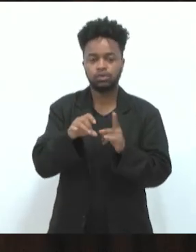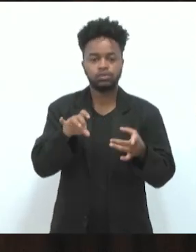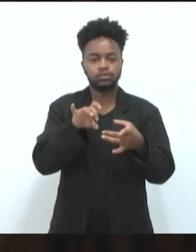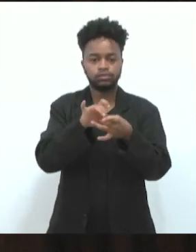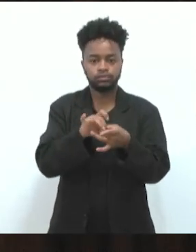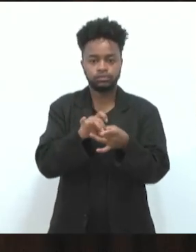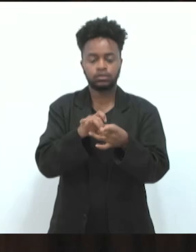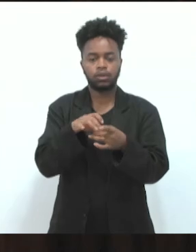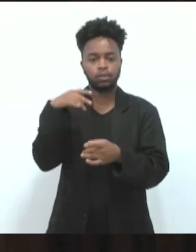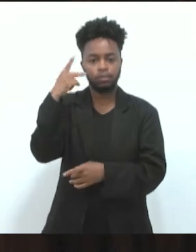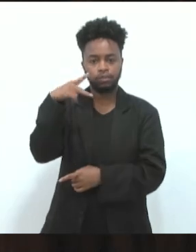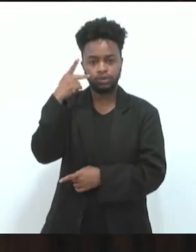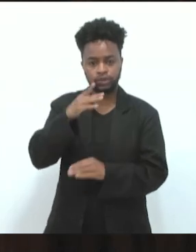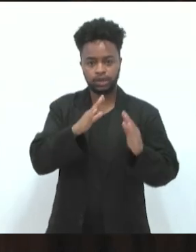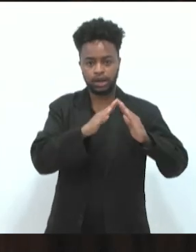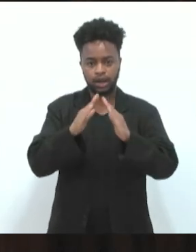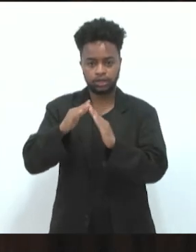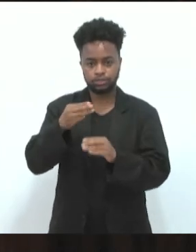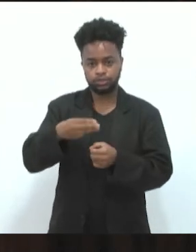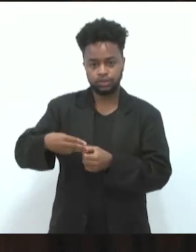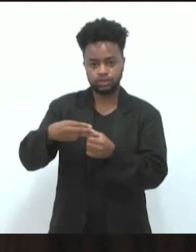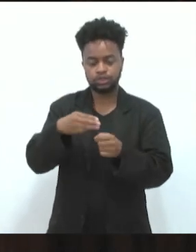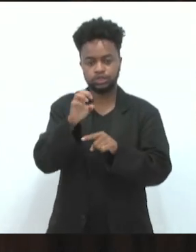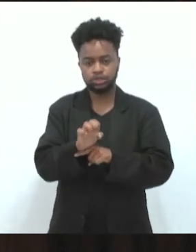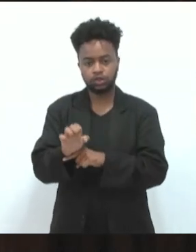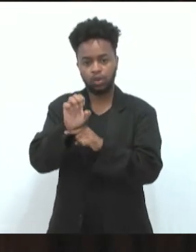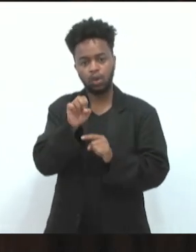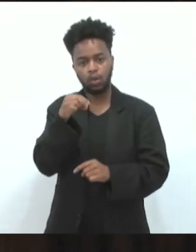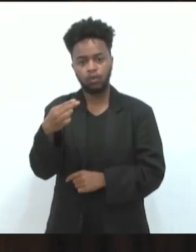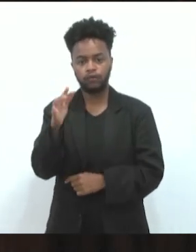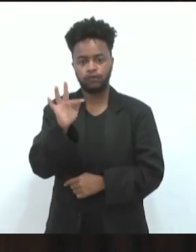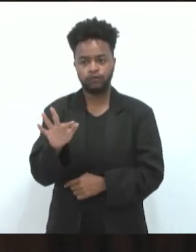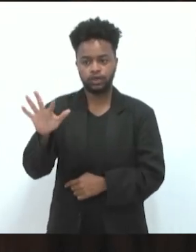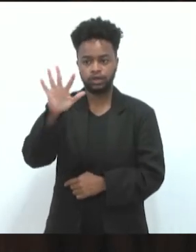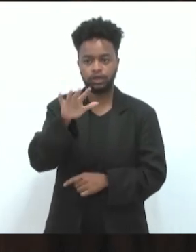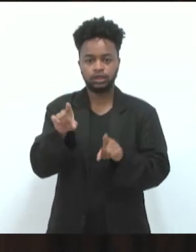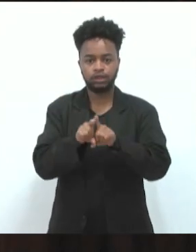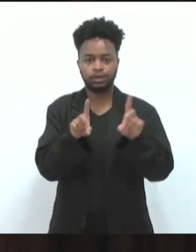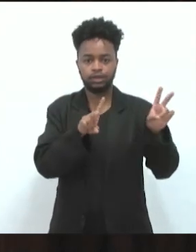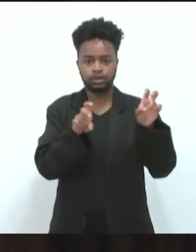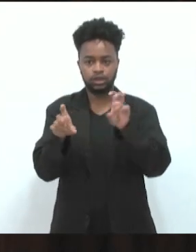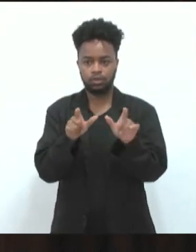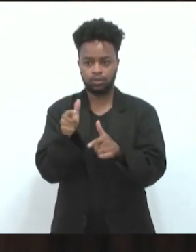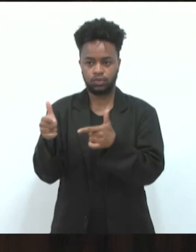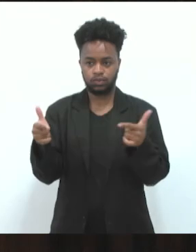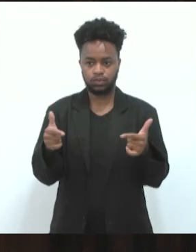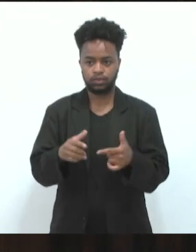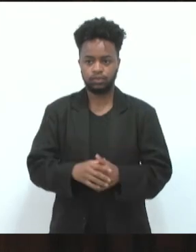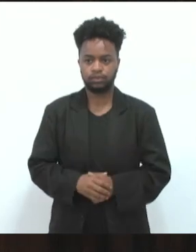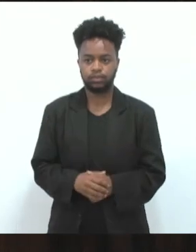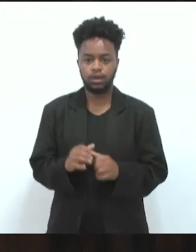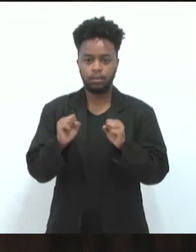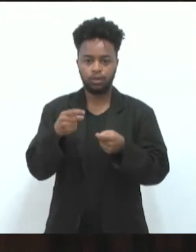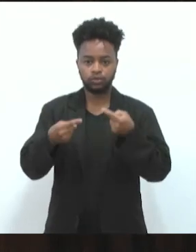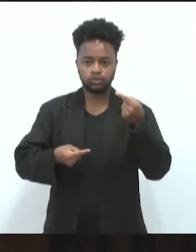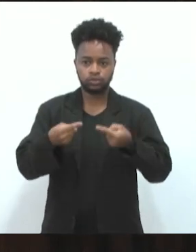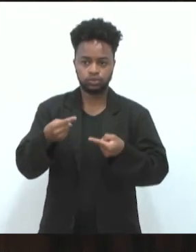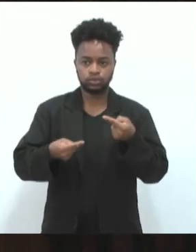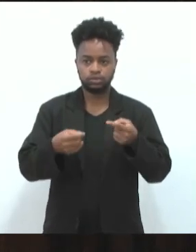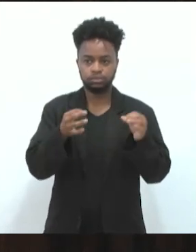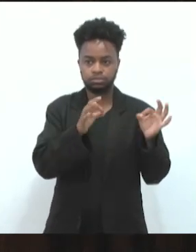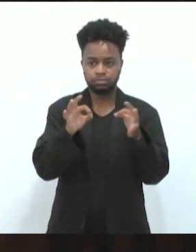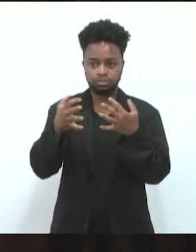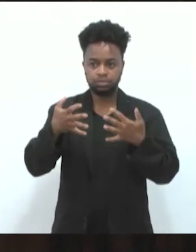políticas habitacionais municipais, estaduais ou federais e da outras providências. Em discussão,